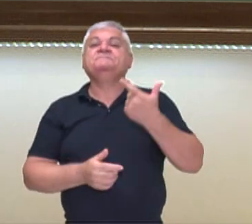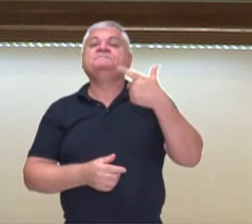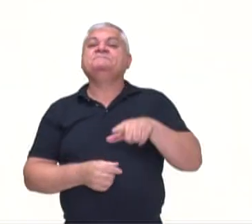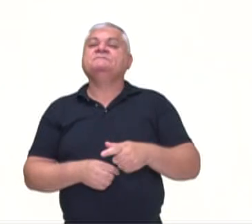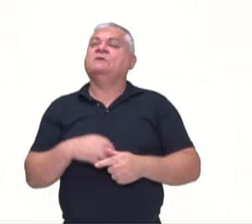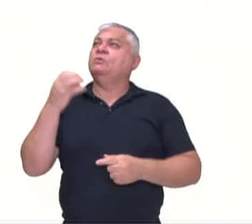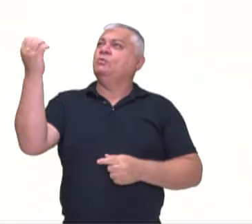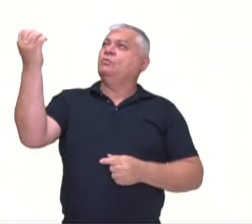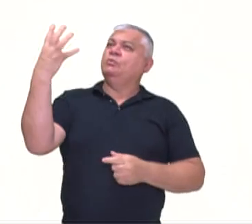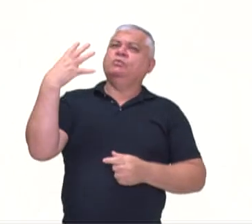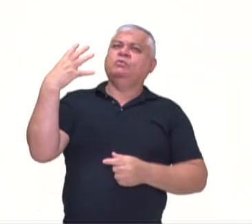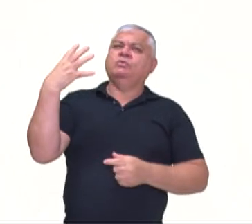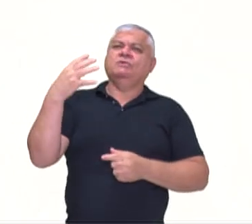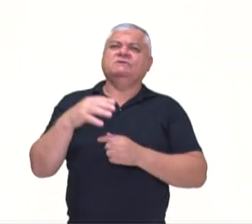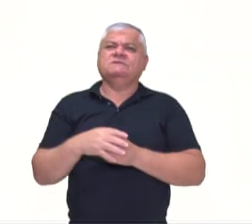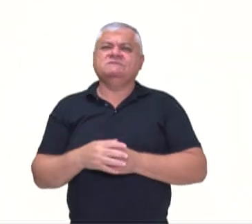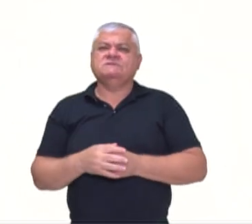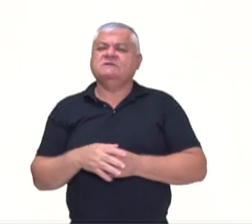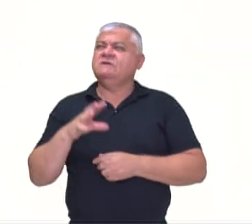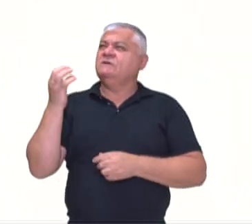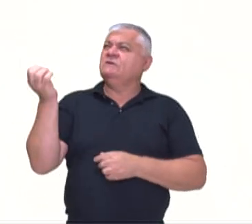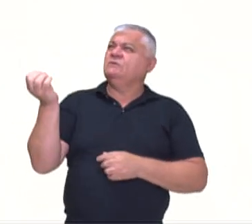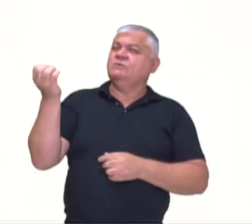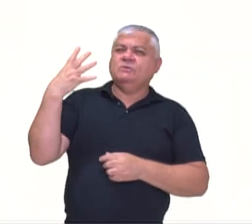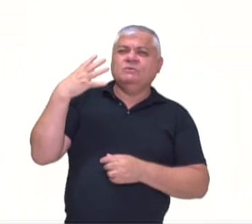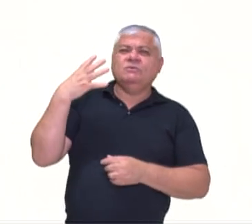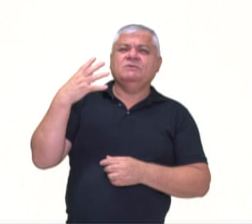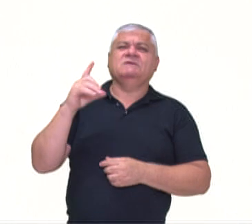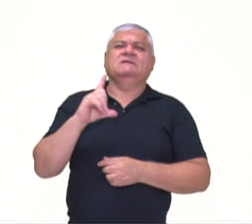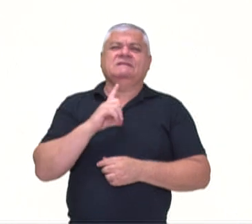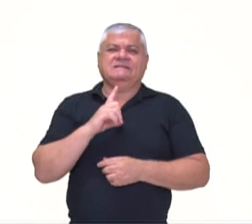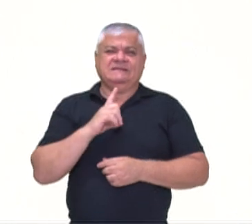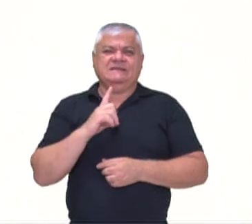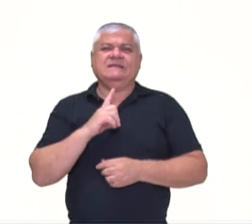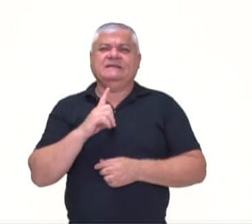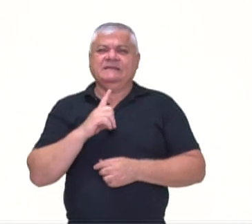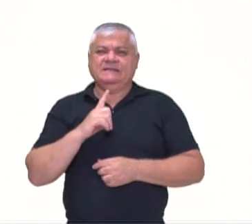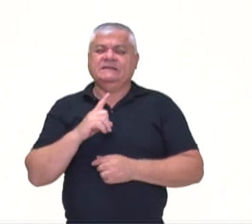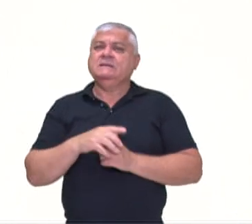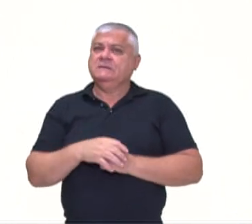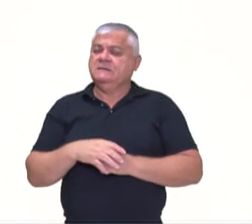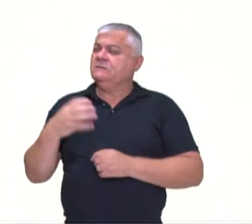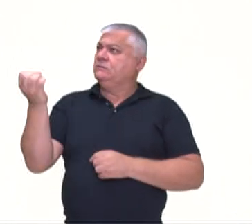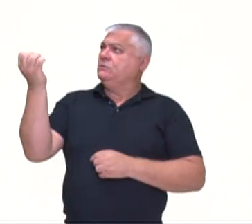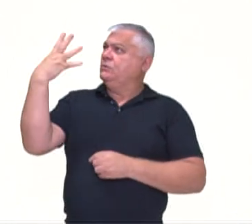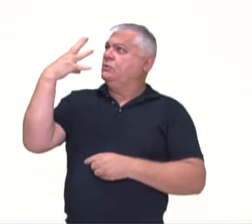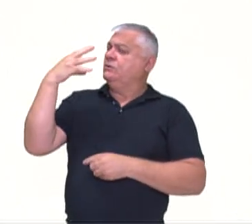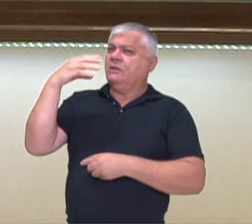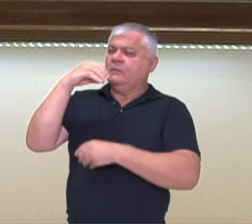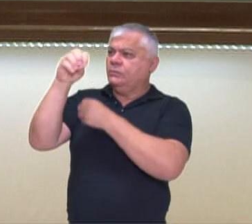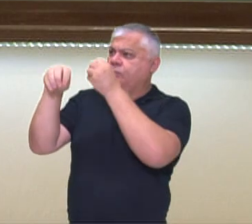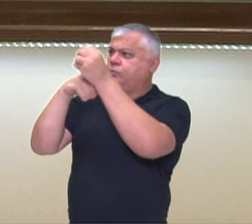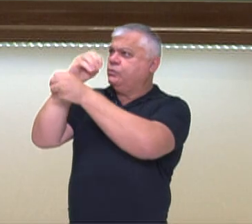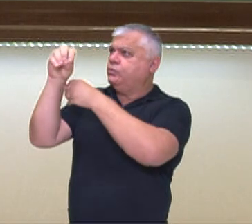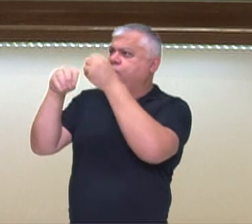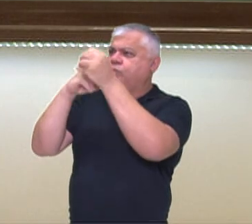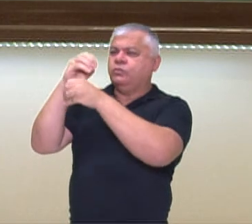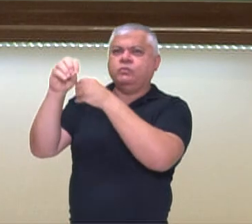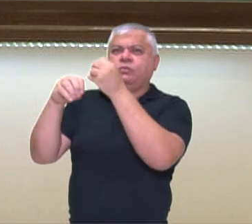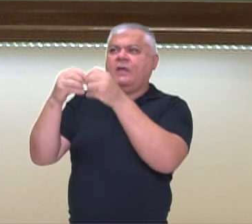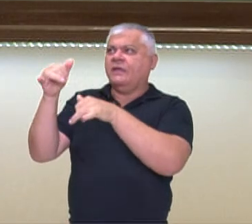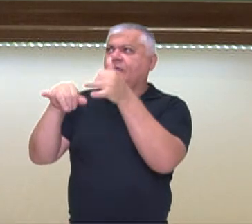luz. Existem reações químicas que ocorrem na presença da luz. Elas precisam da luz para